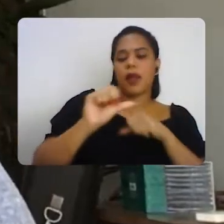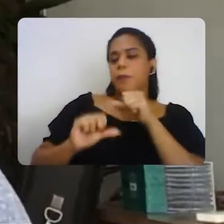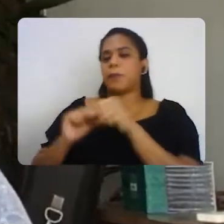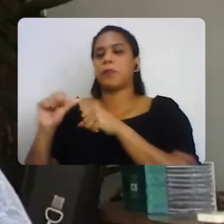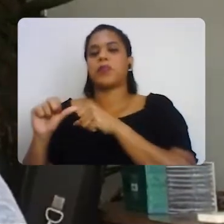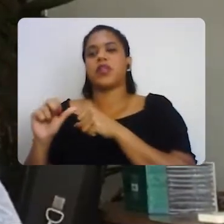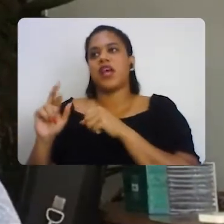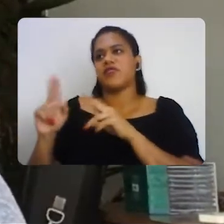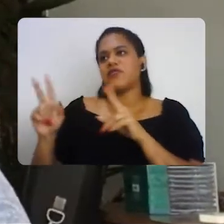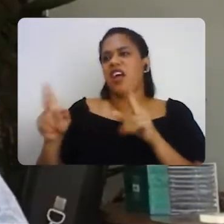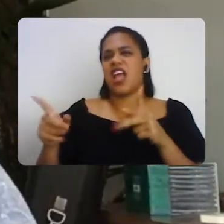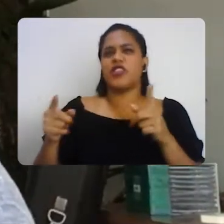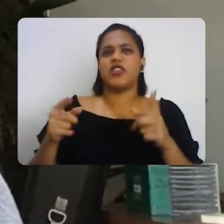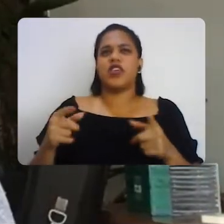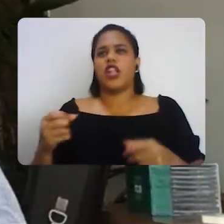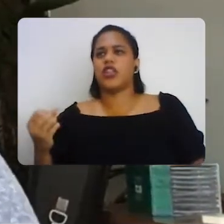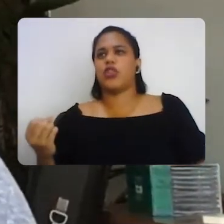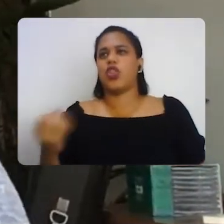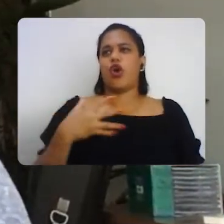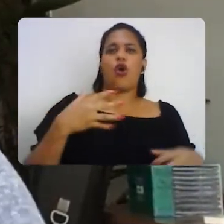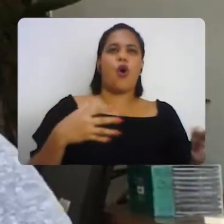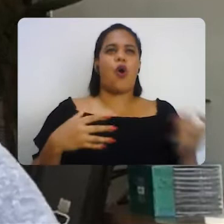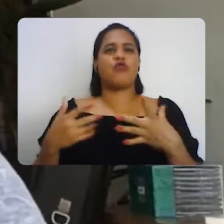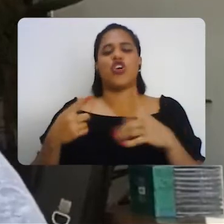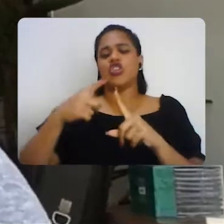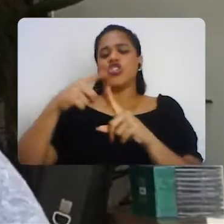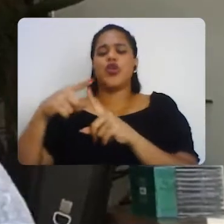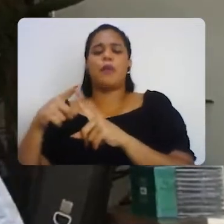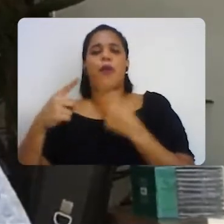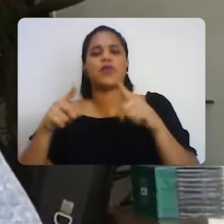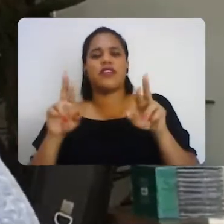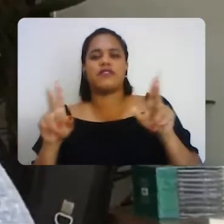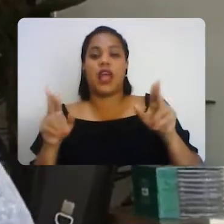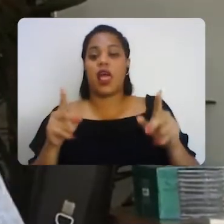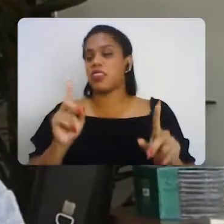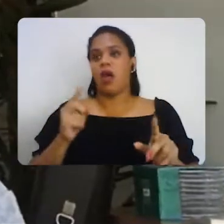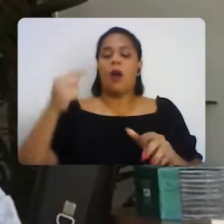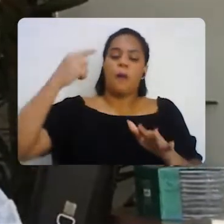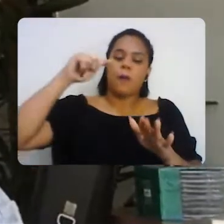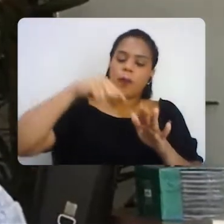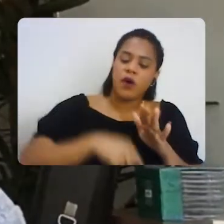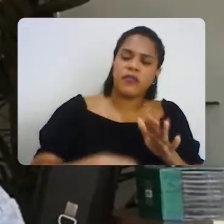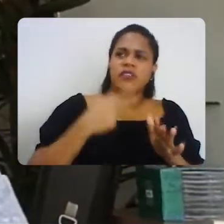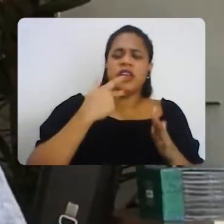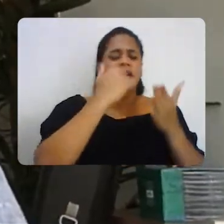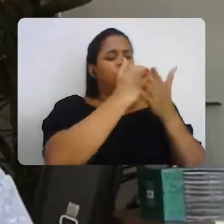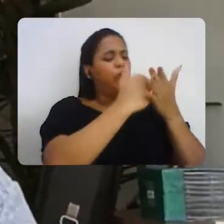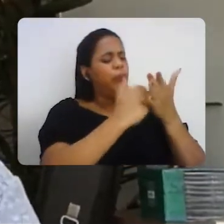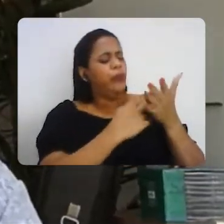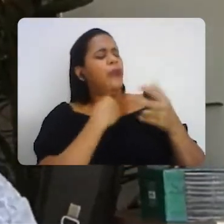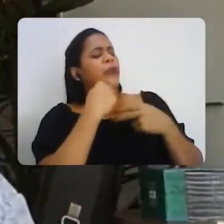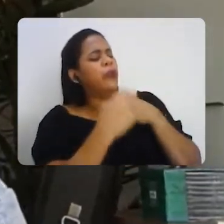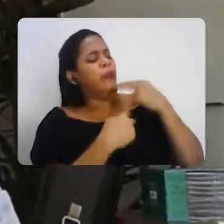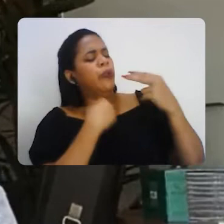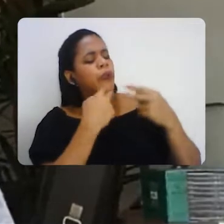ou tentar fazer uma trilha que fosse descolada em uma outra camada, um outro tipo de música. Não, a gente tinha que mergulhar mesmo na escala,